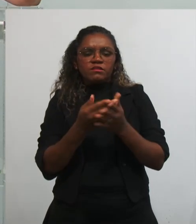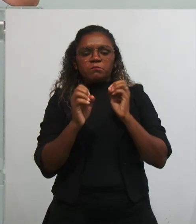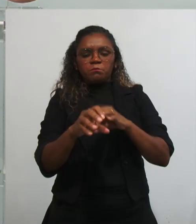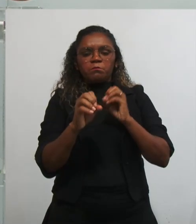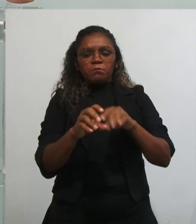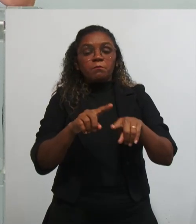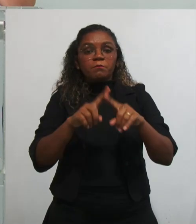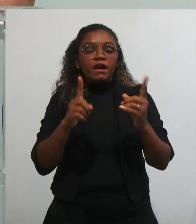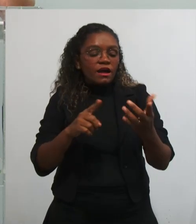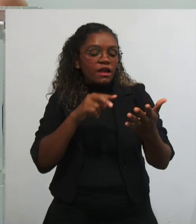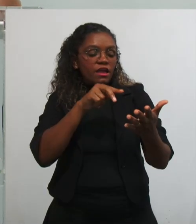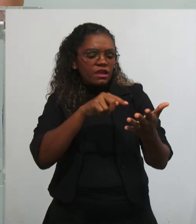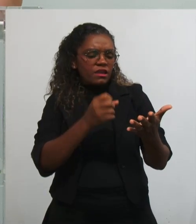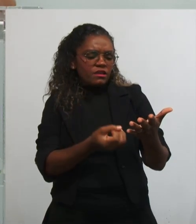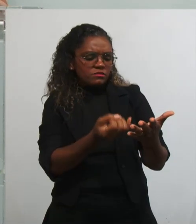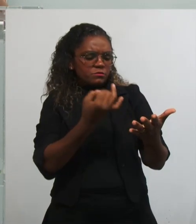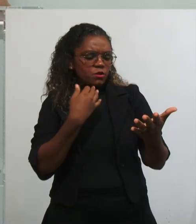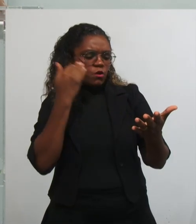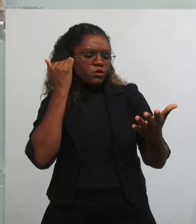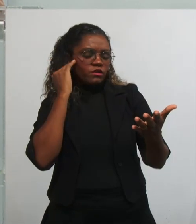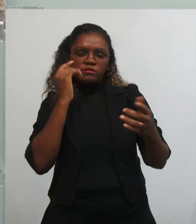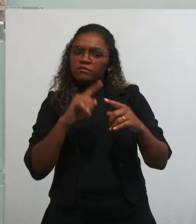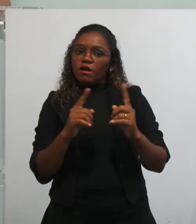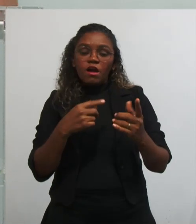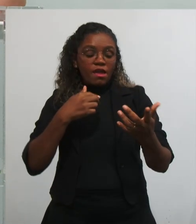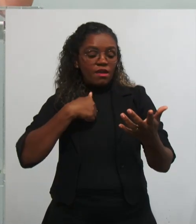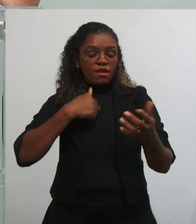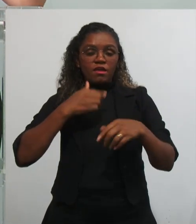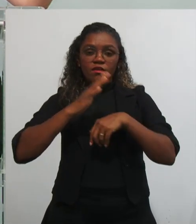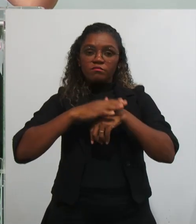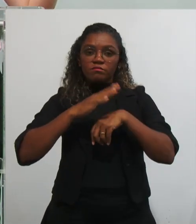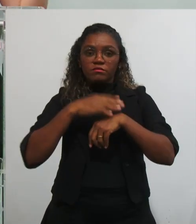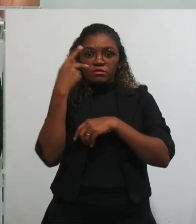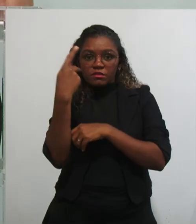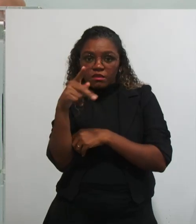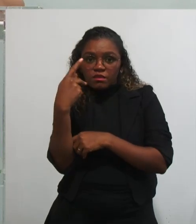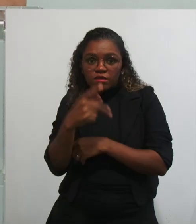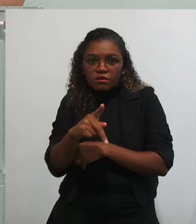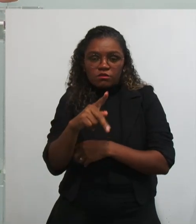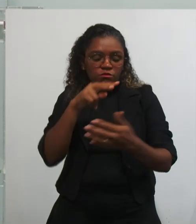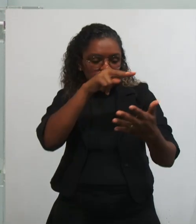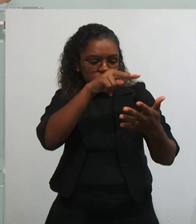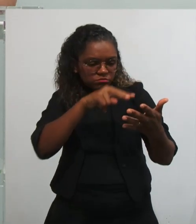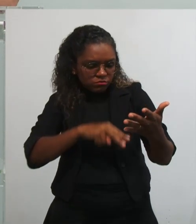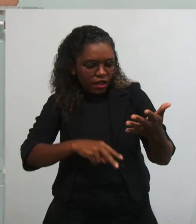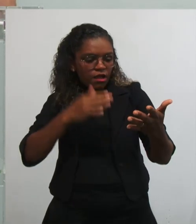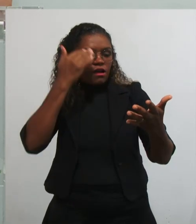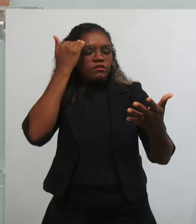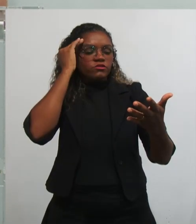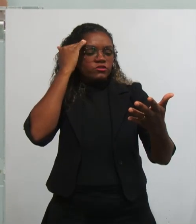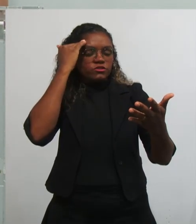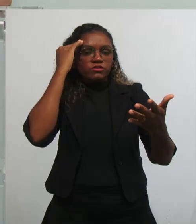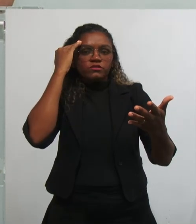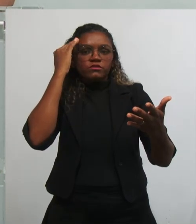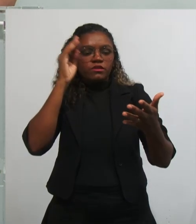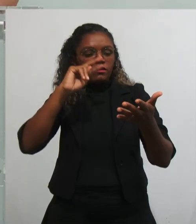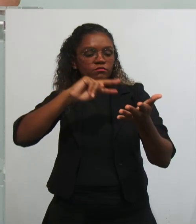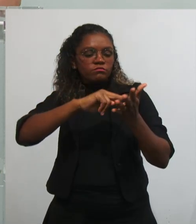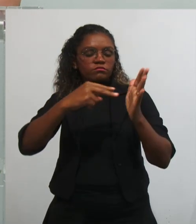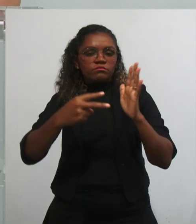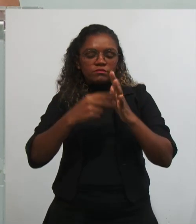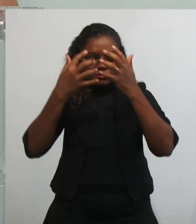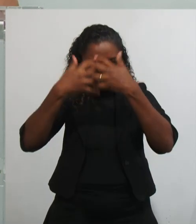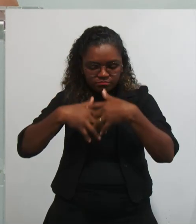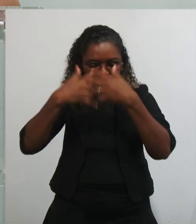você compreendeu do texto, porque o autor não está ali para te responder, o texto já foi escrito e ali eles têm,